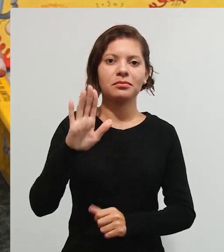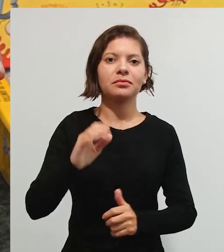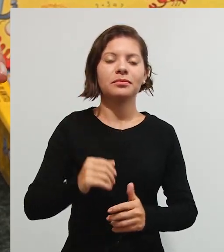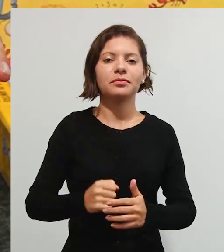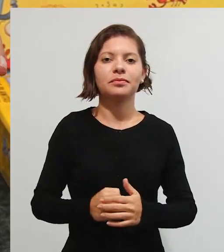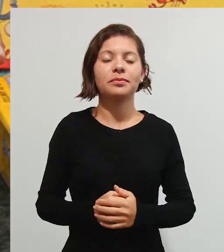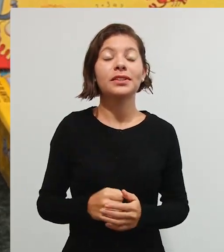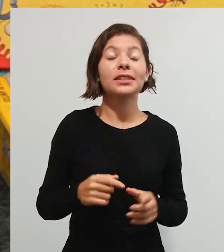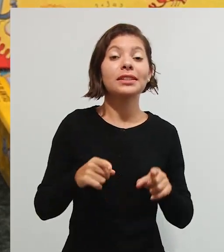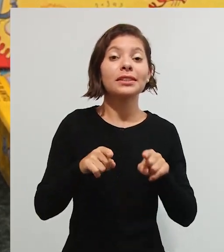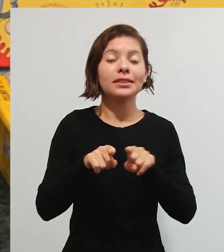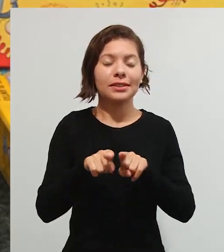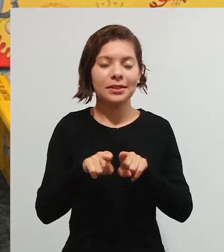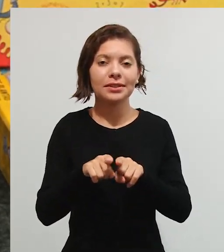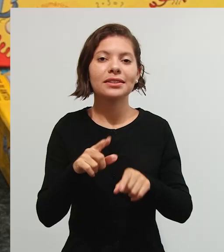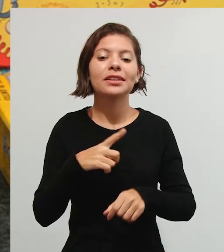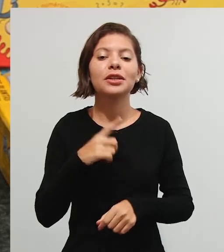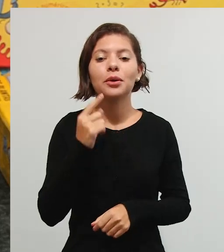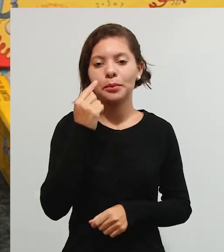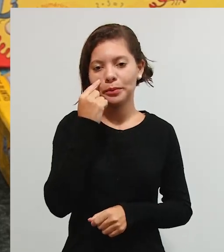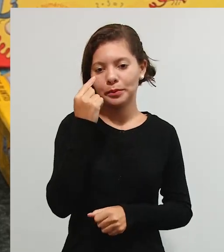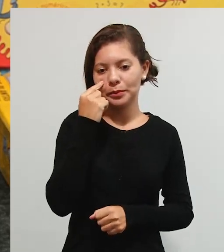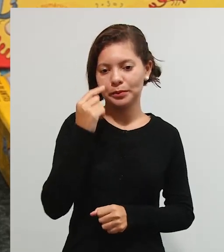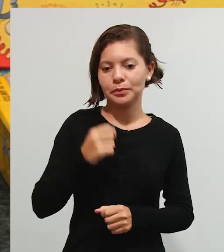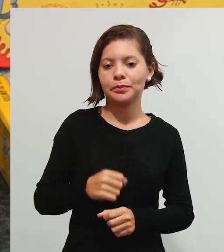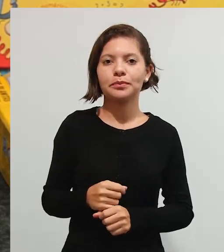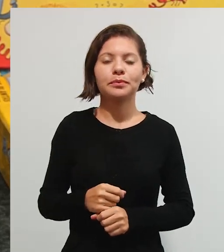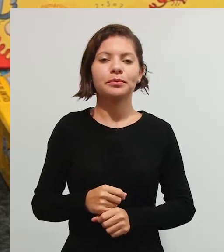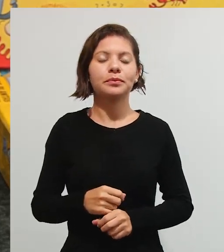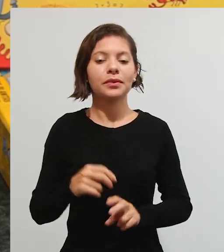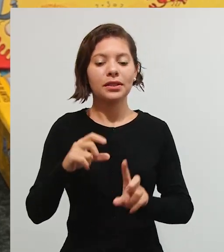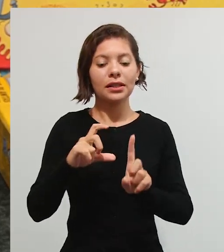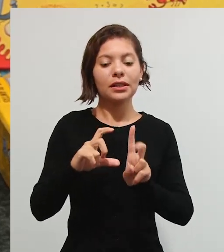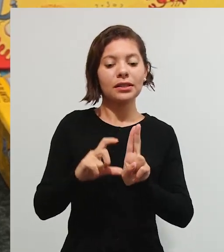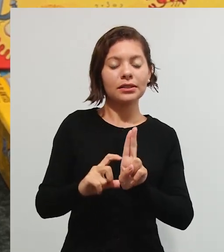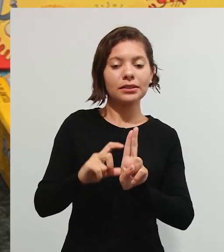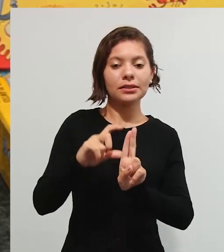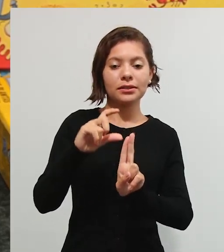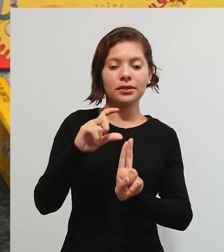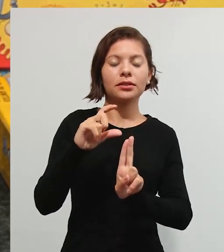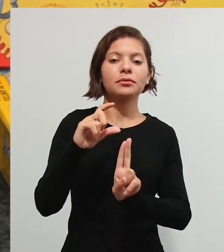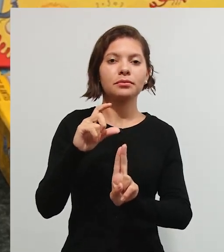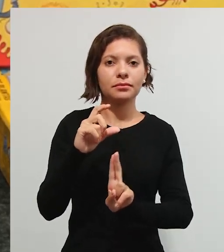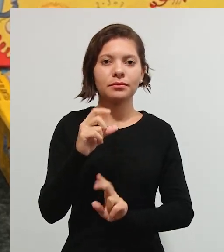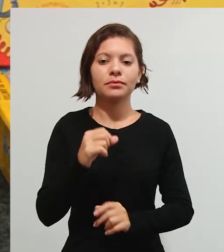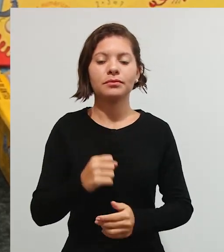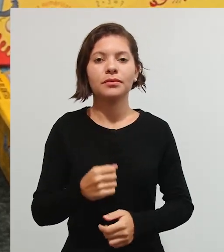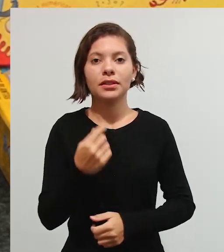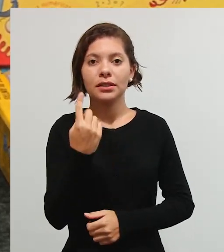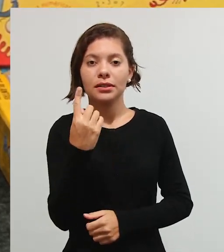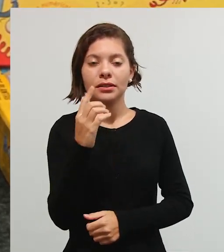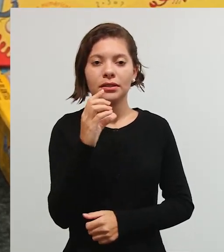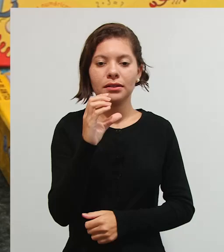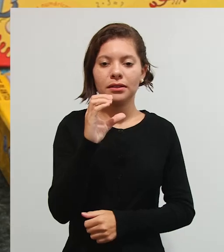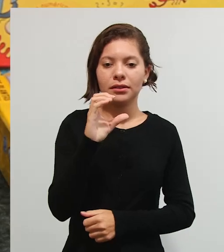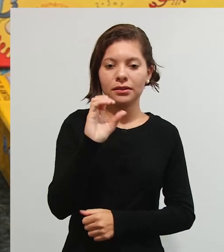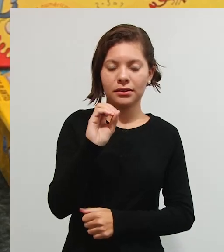sucessivamente. Ele tem o bloco da centena, que são 10 barrinhas, certo?